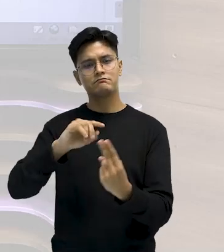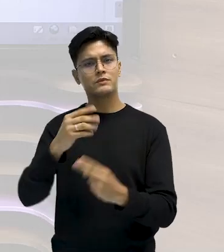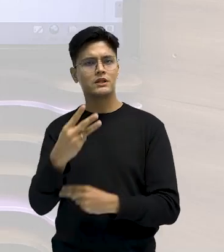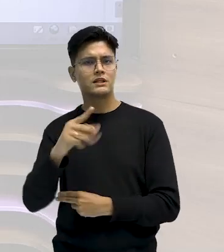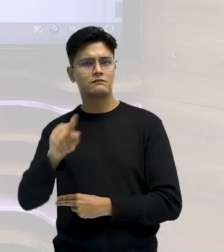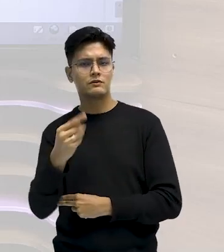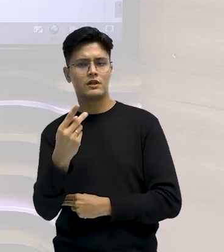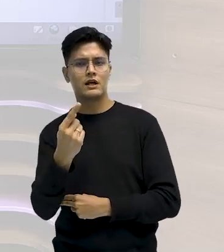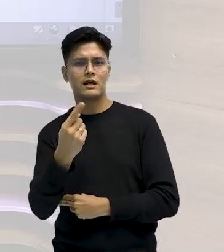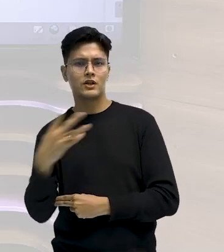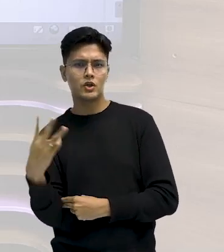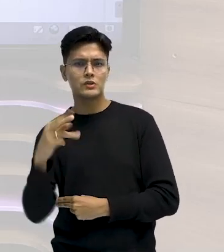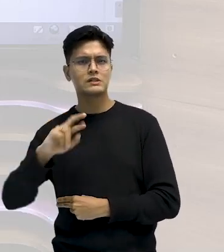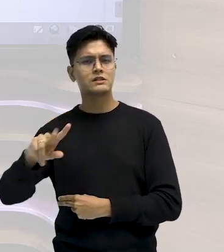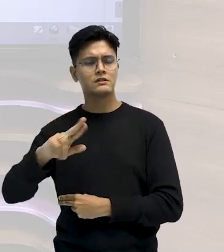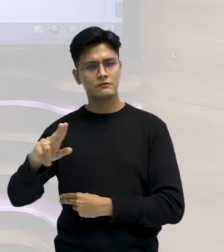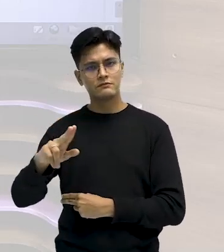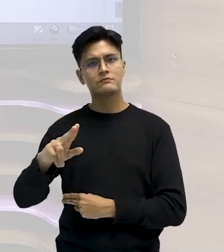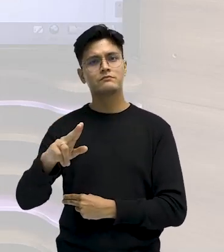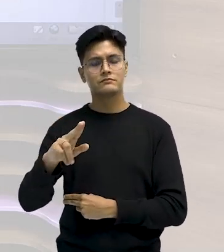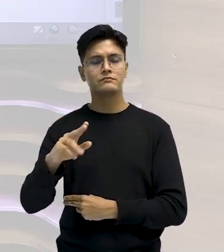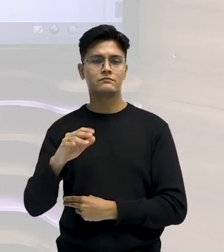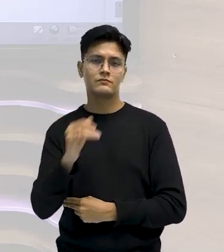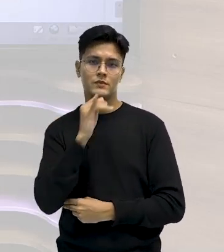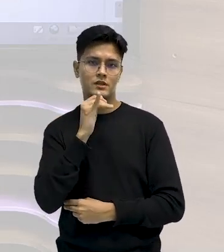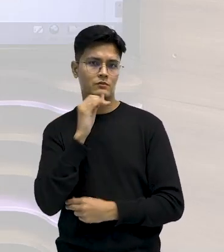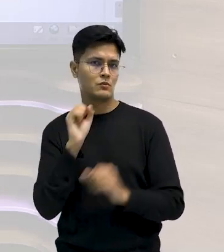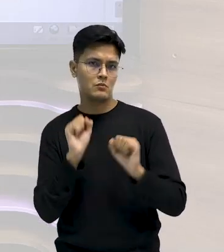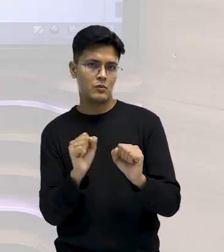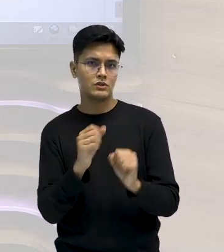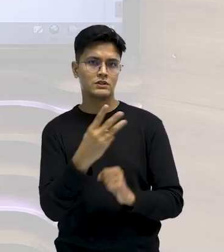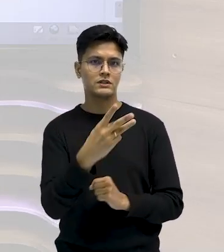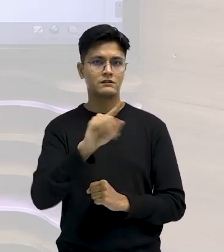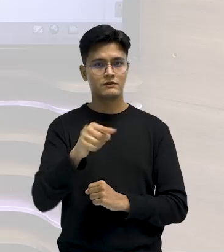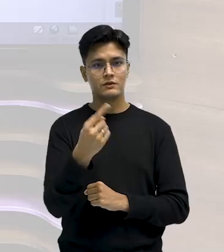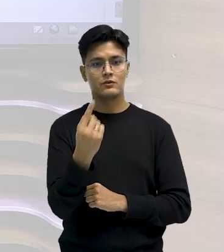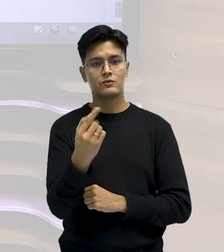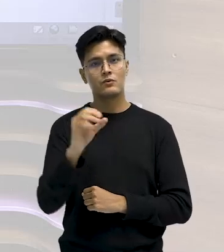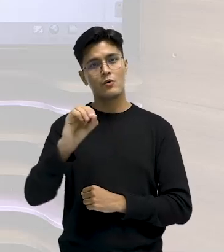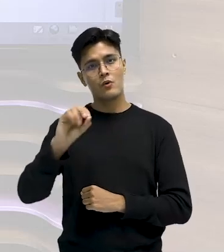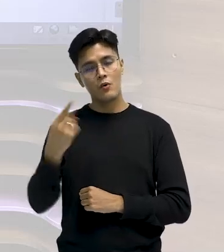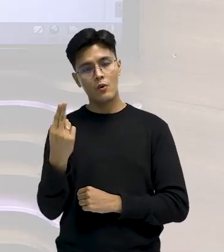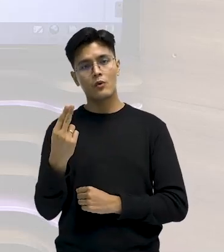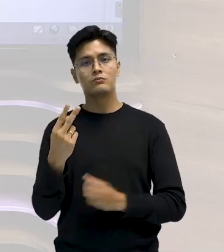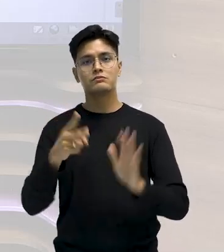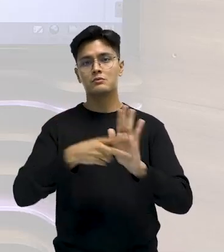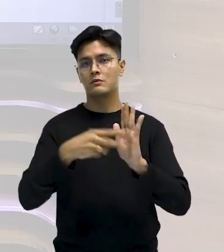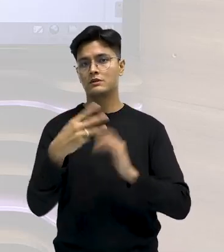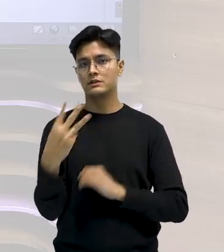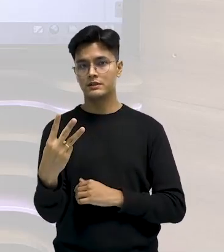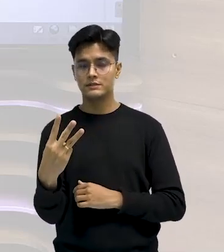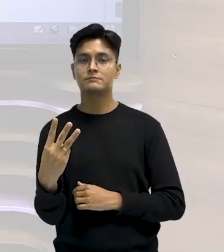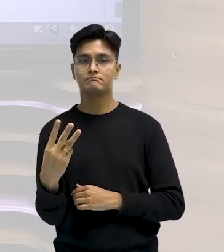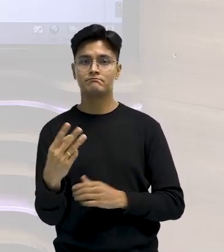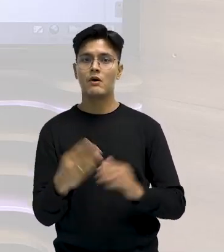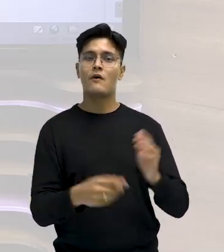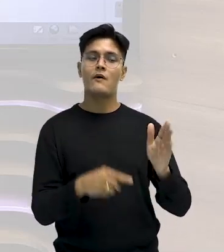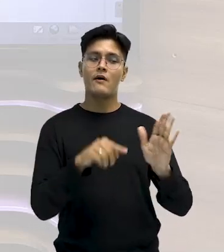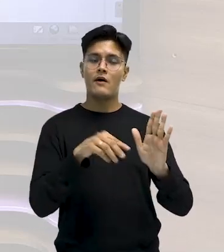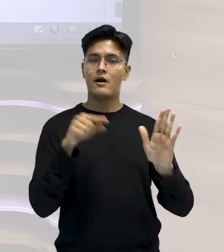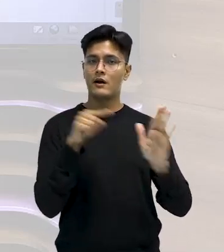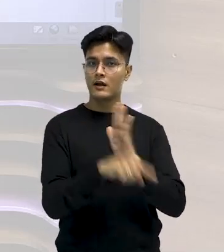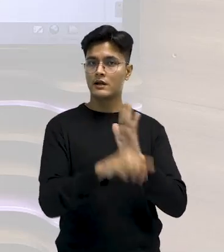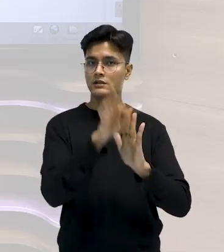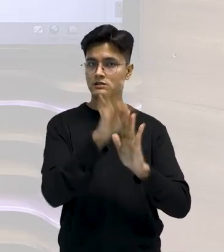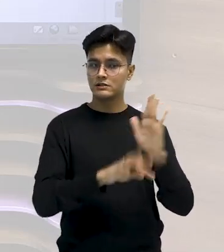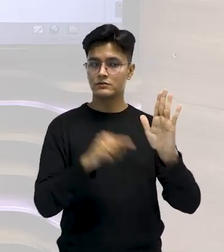ou seja, equivalente a 3,1 ou até mesmo equivalente a 3, tá? A questão, ela tem que te